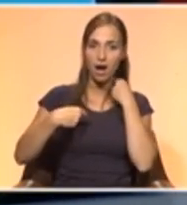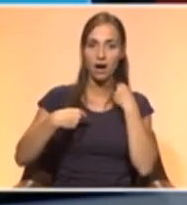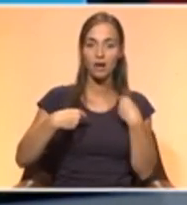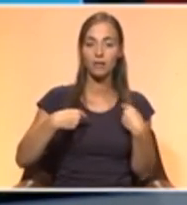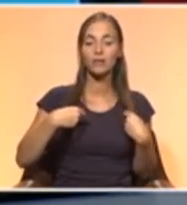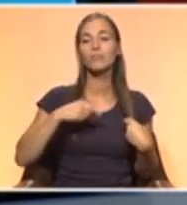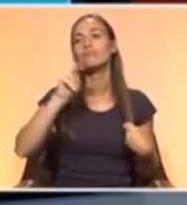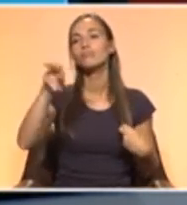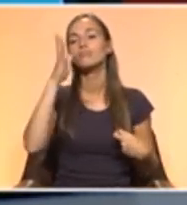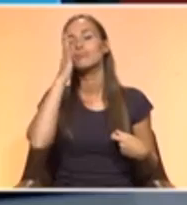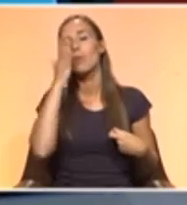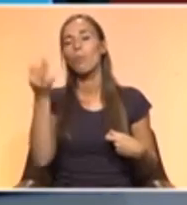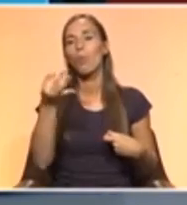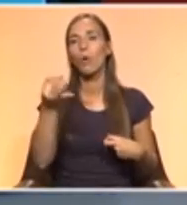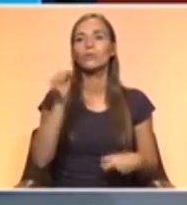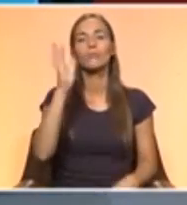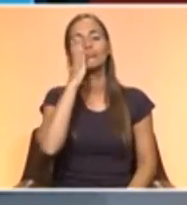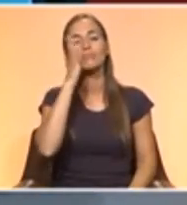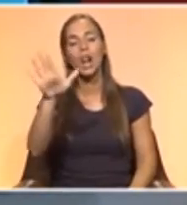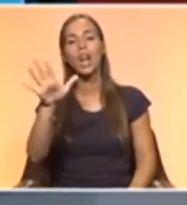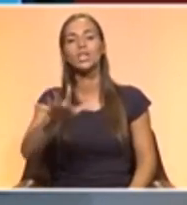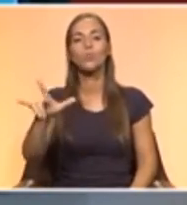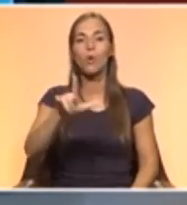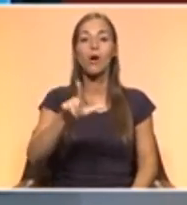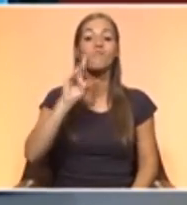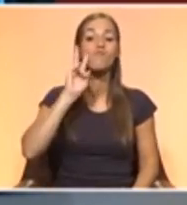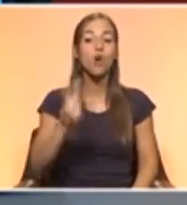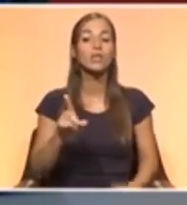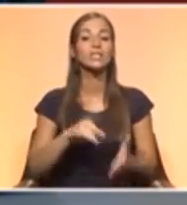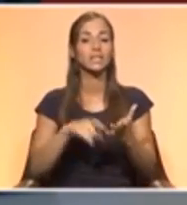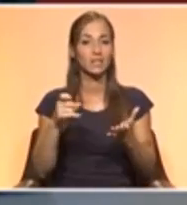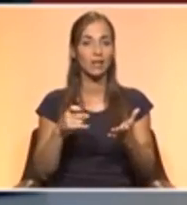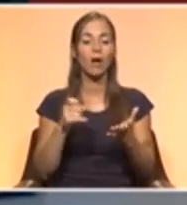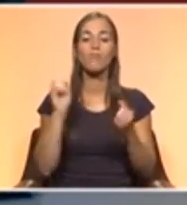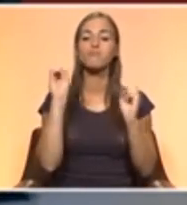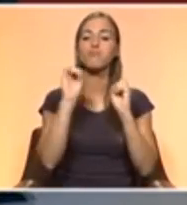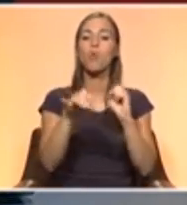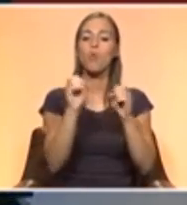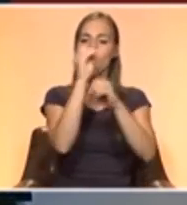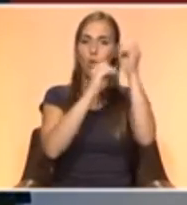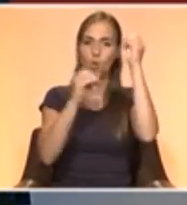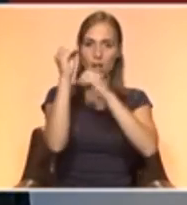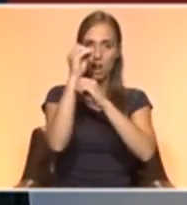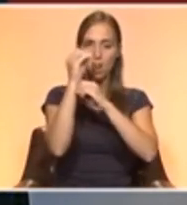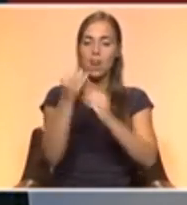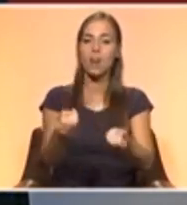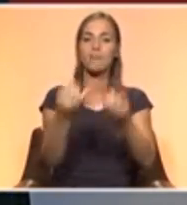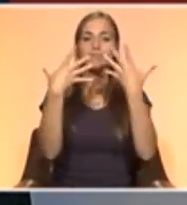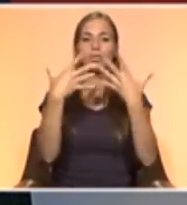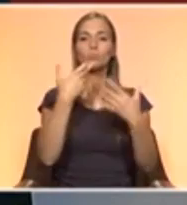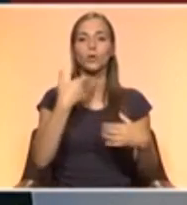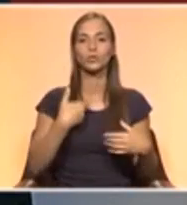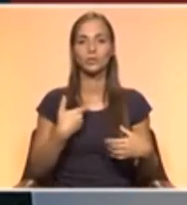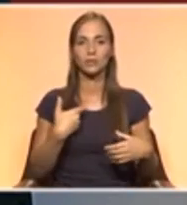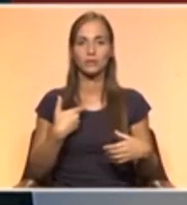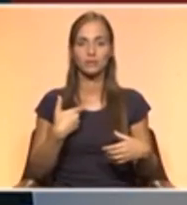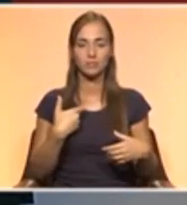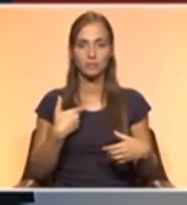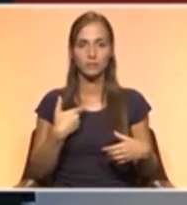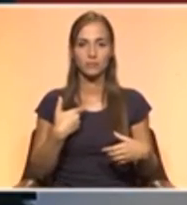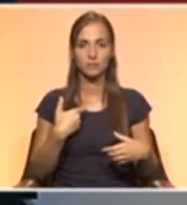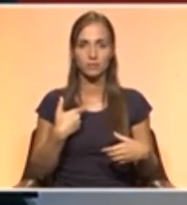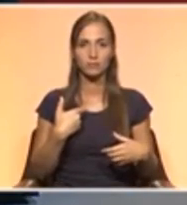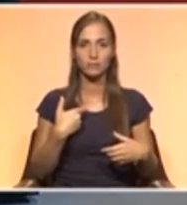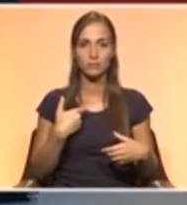uma noite no porto vou passar uma noite em Lisboa de férias identifiquei necessidade coloco no Google e Google dá uma resposta nos resultados orgânicos e nos resultados